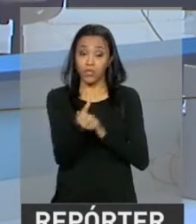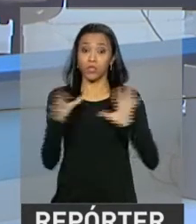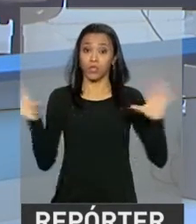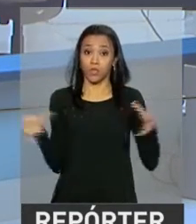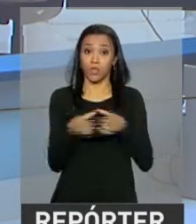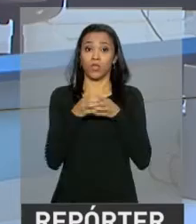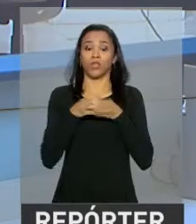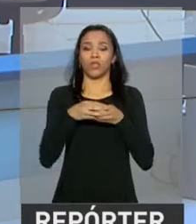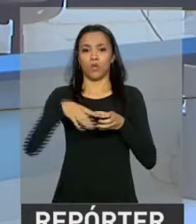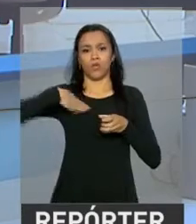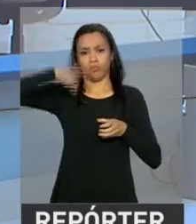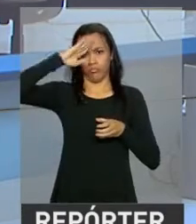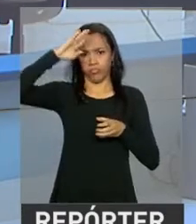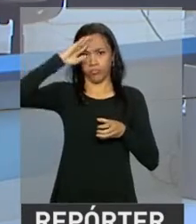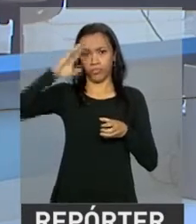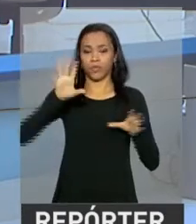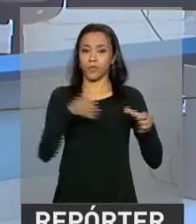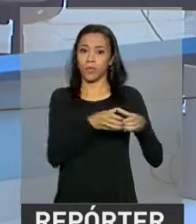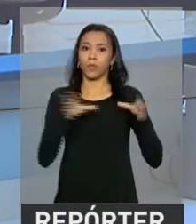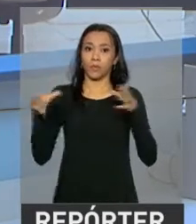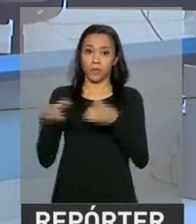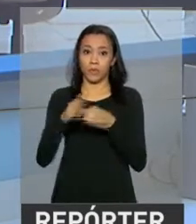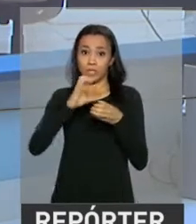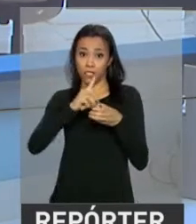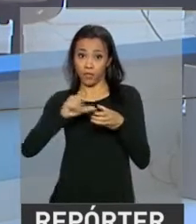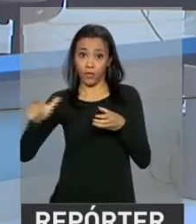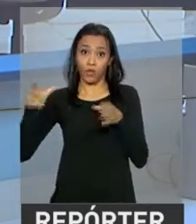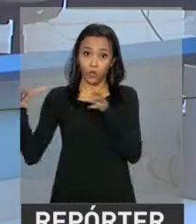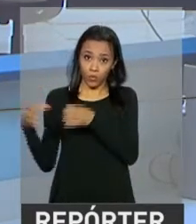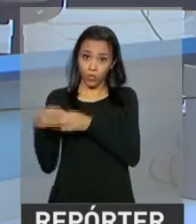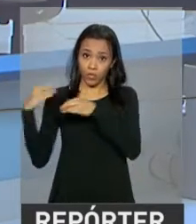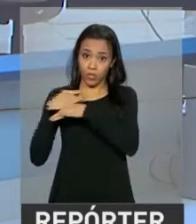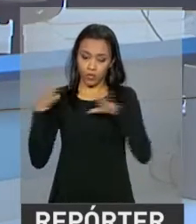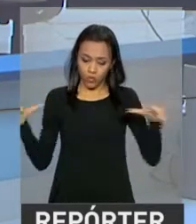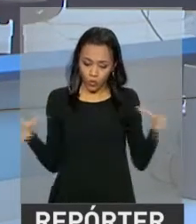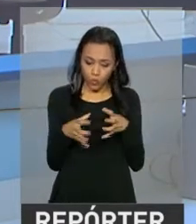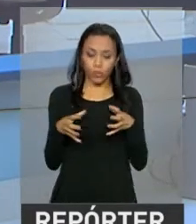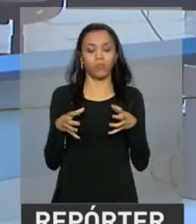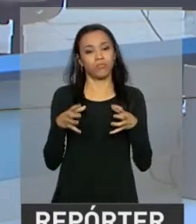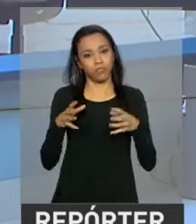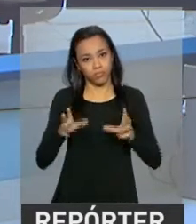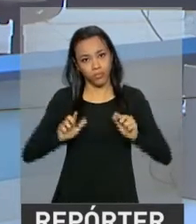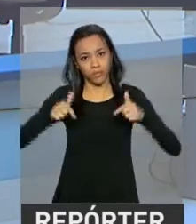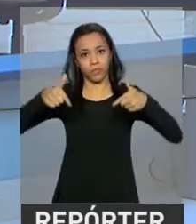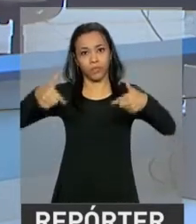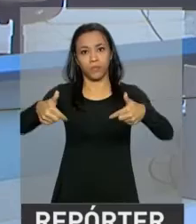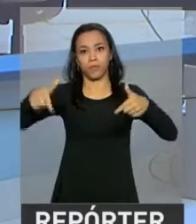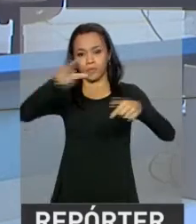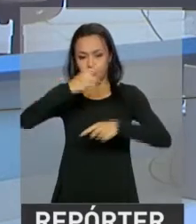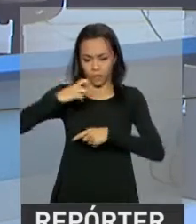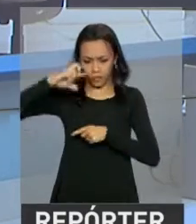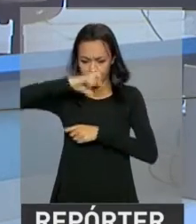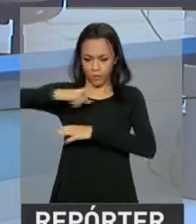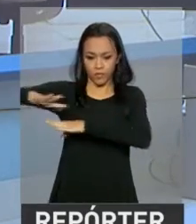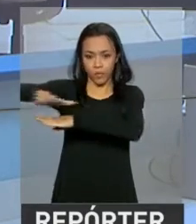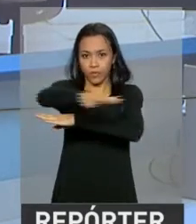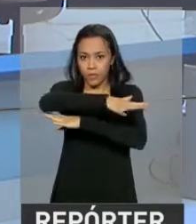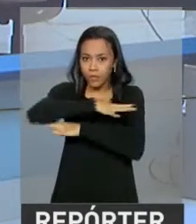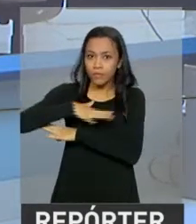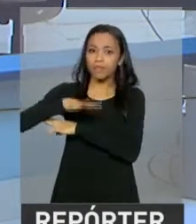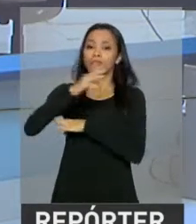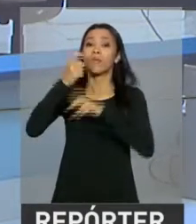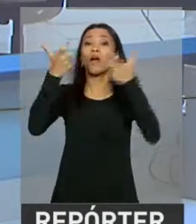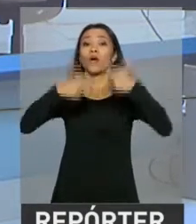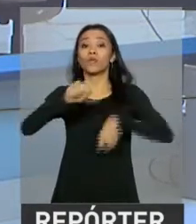Segurança Pública, Defesa Civil e Ordenamento Urbano passam a atuar nos Centros Integrados de Comando e Controle do Rio de